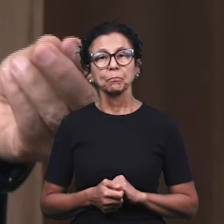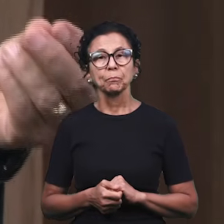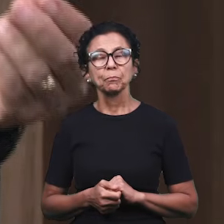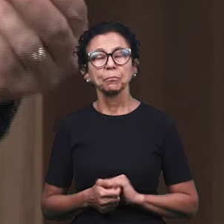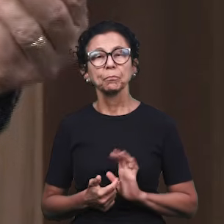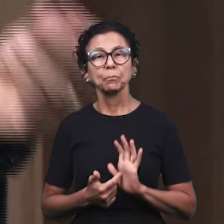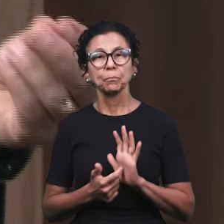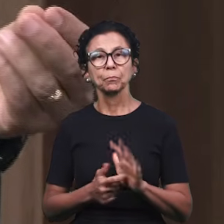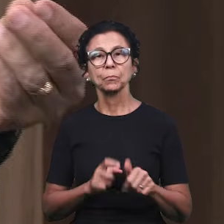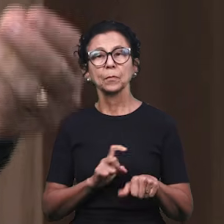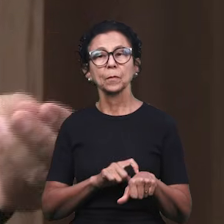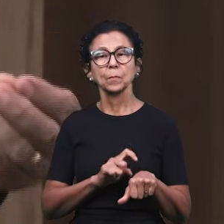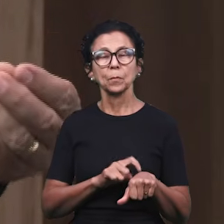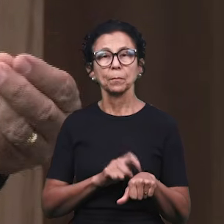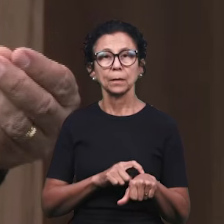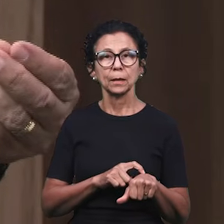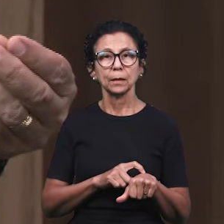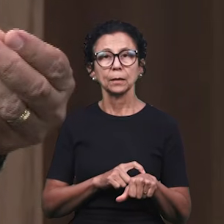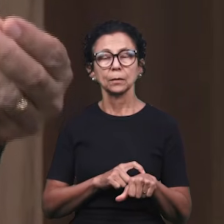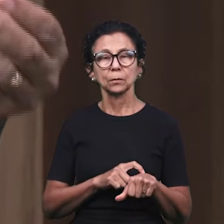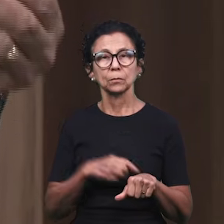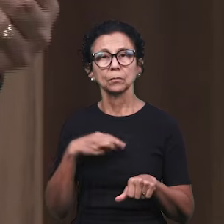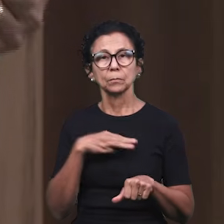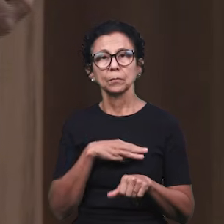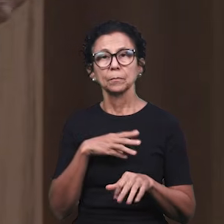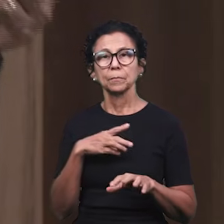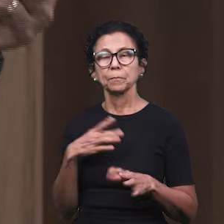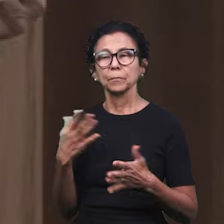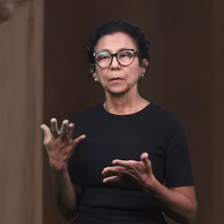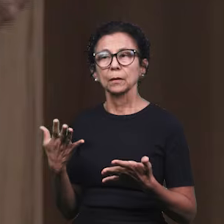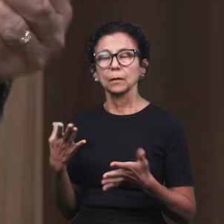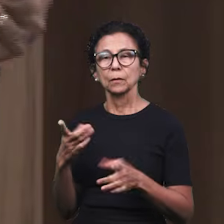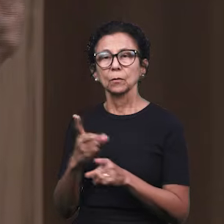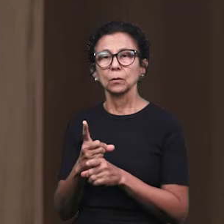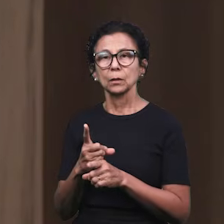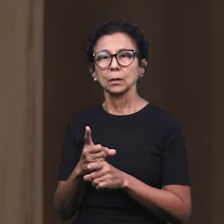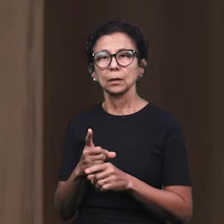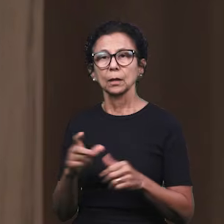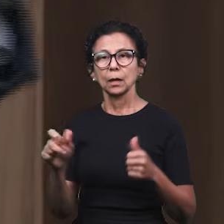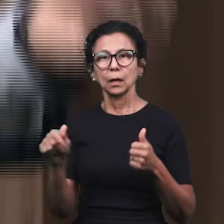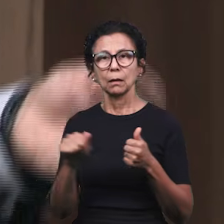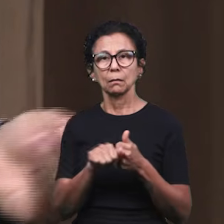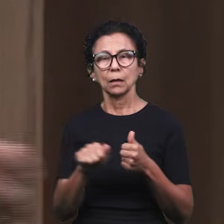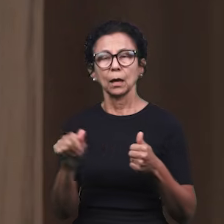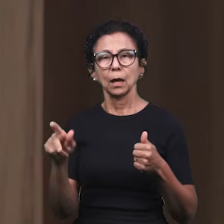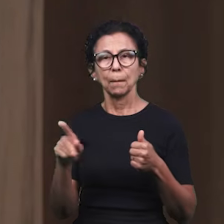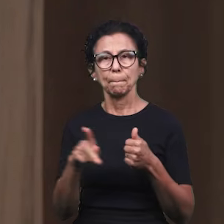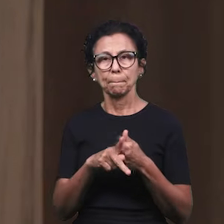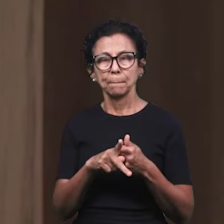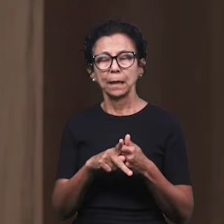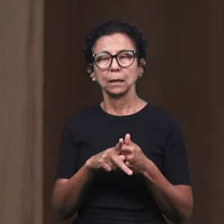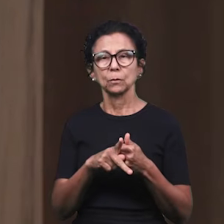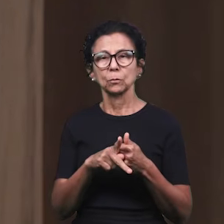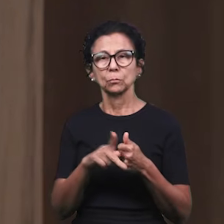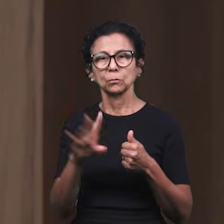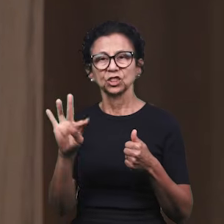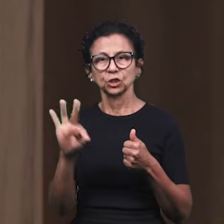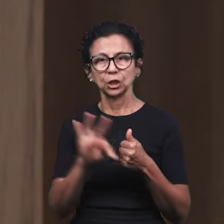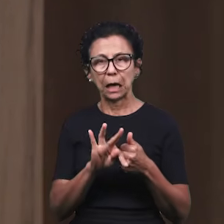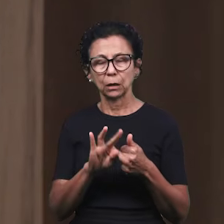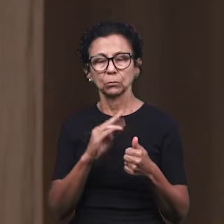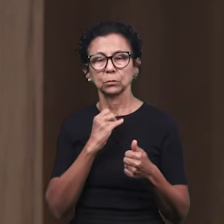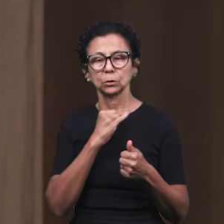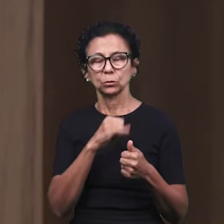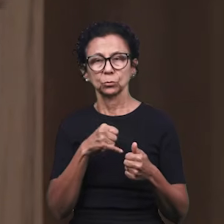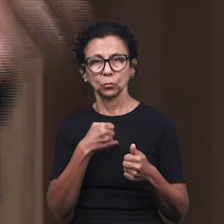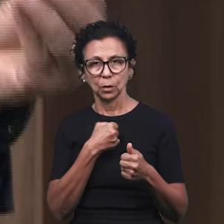Pedro, Tiago e João, eles estavam lançando uma rede, e ele usa a